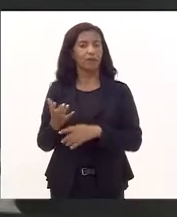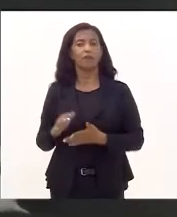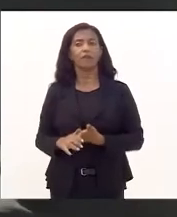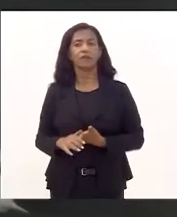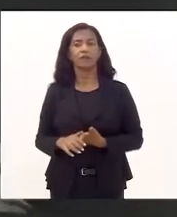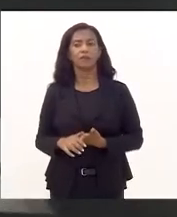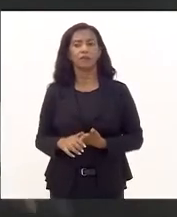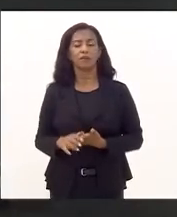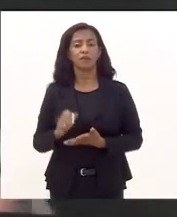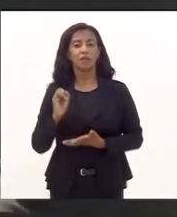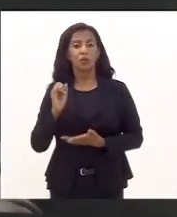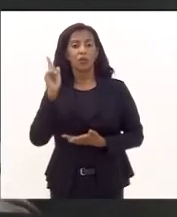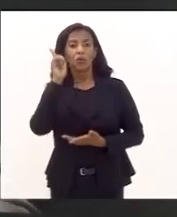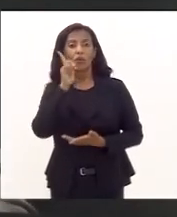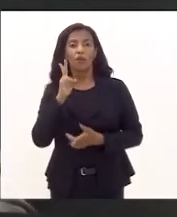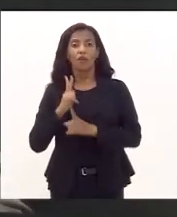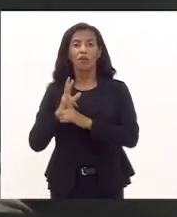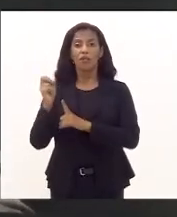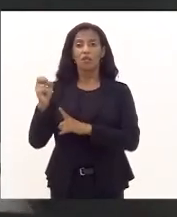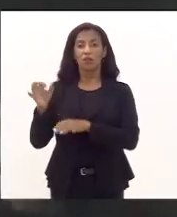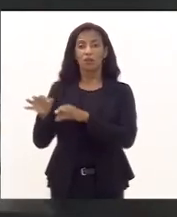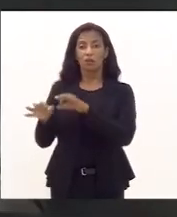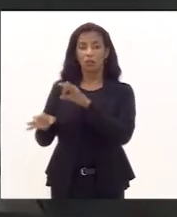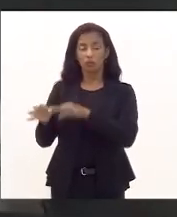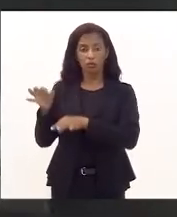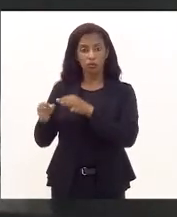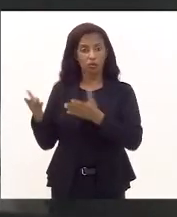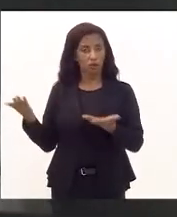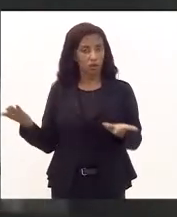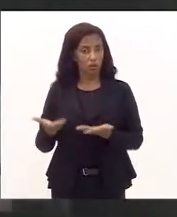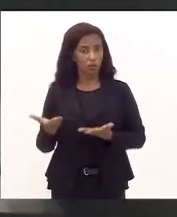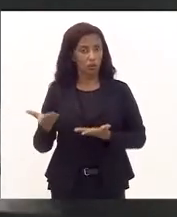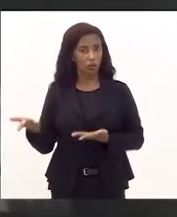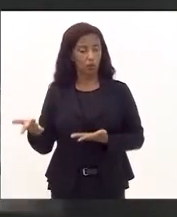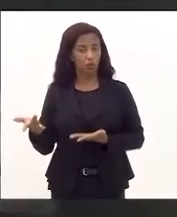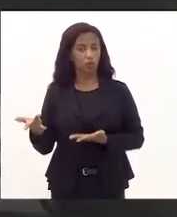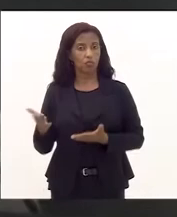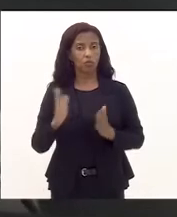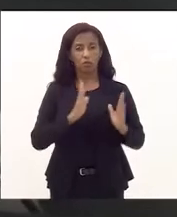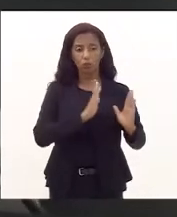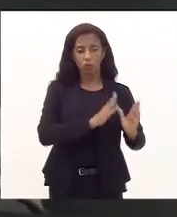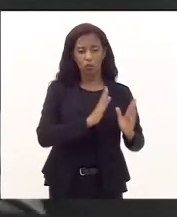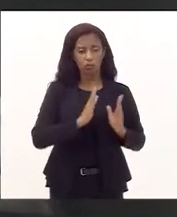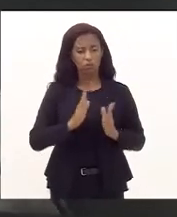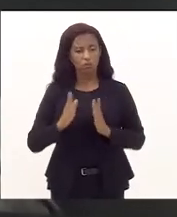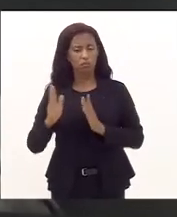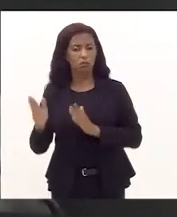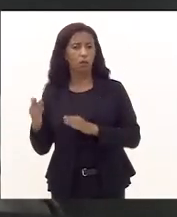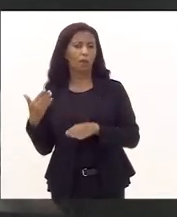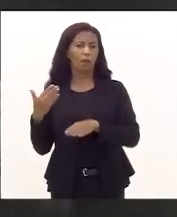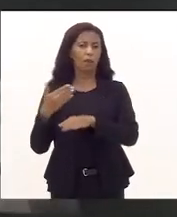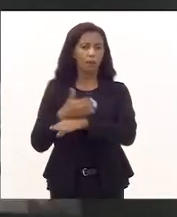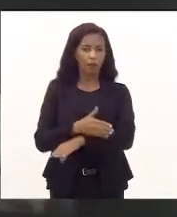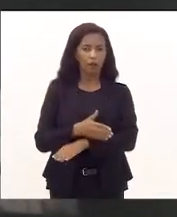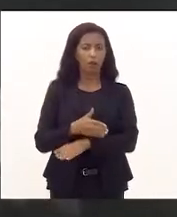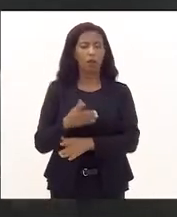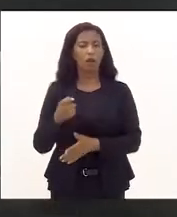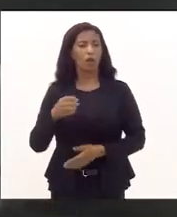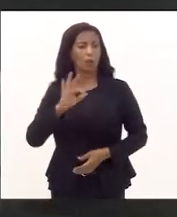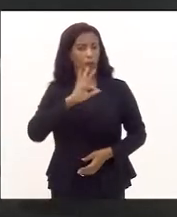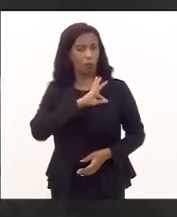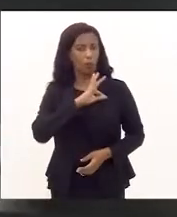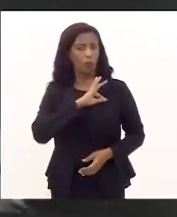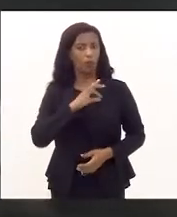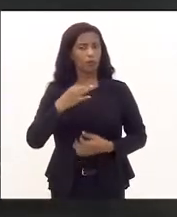de história, conseguiram ganhar na justiça e hoje estão fazendo todas as etapas para serem um autêntico